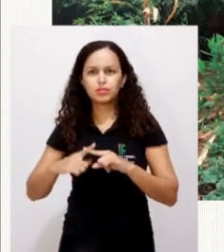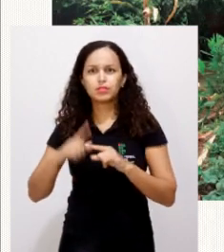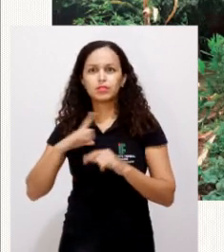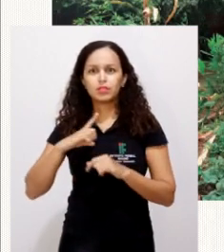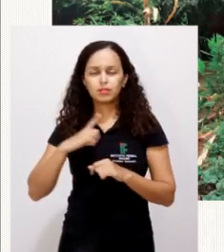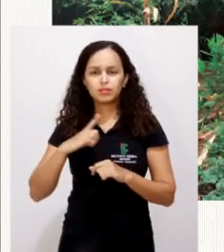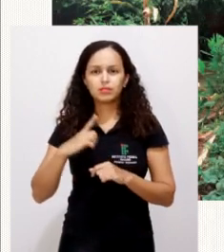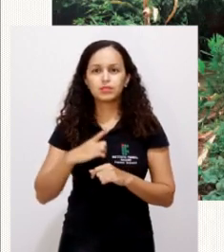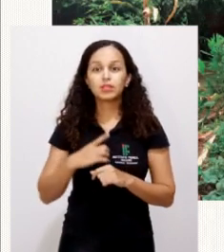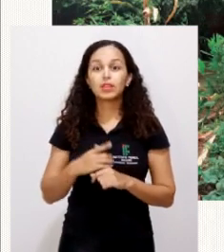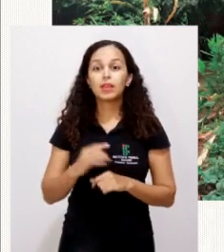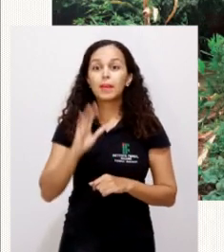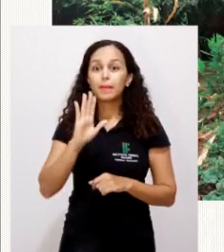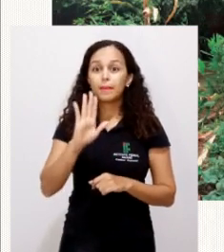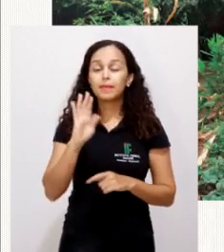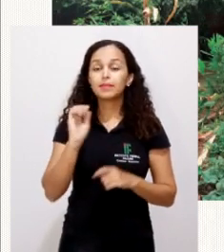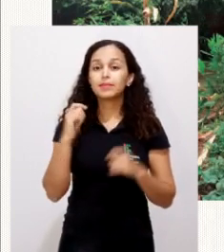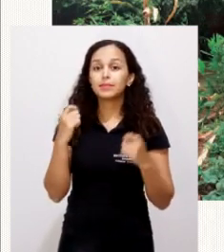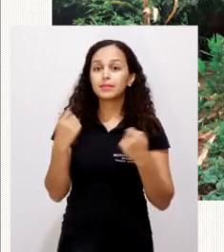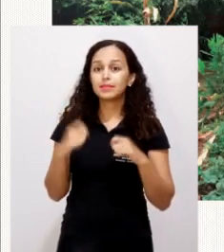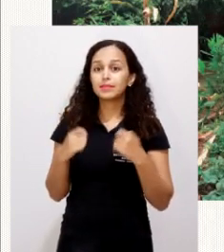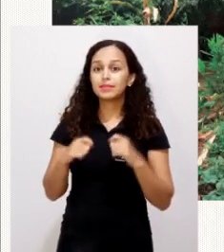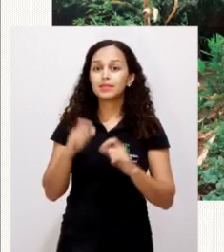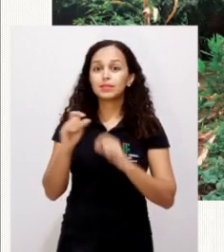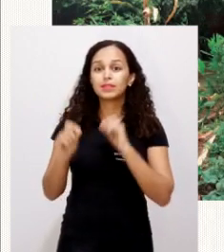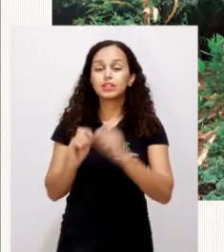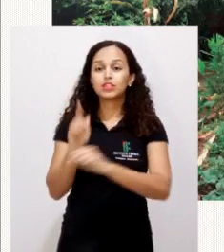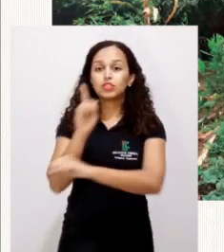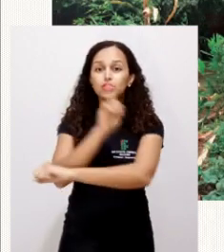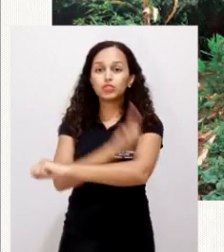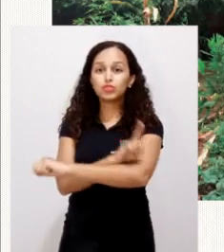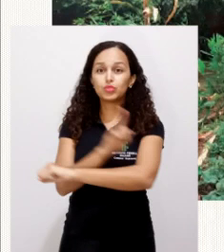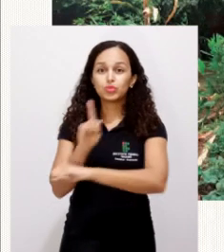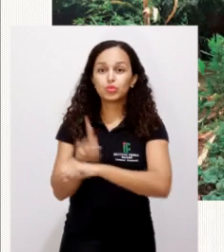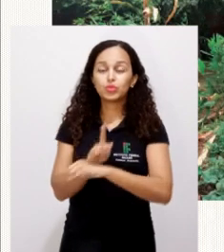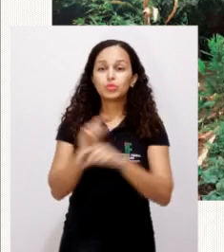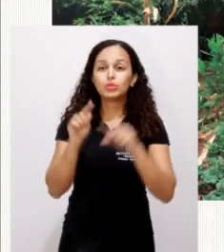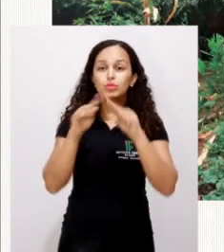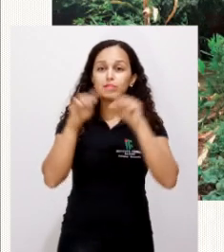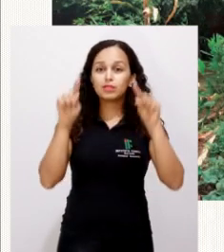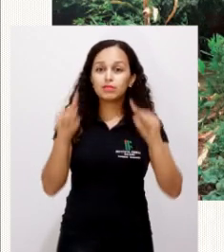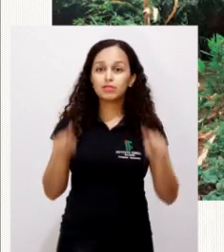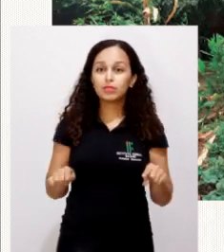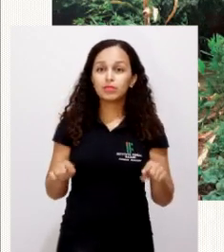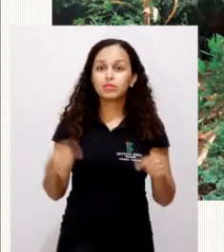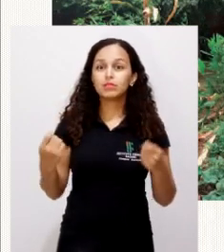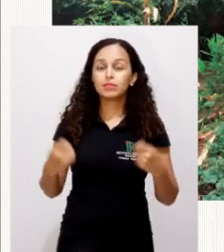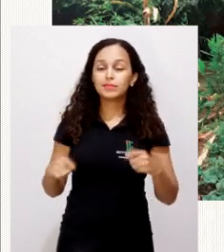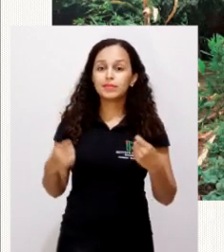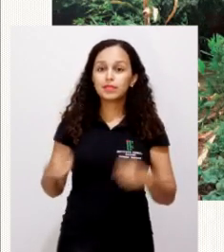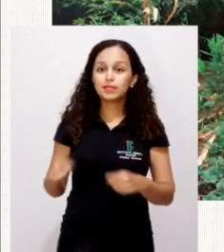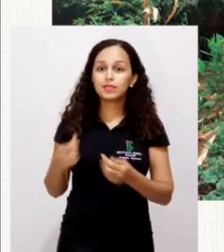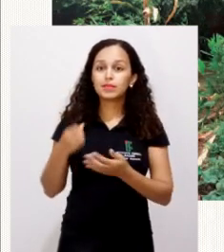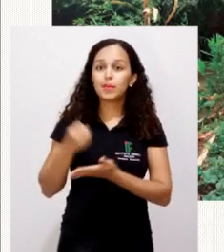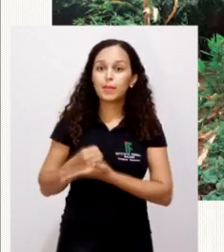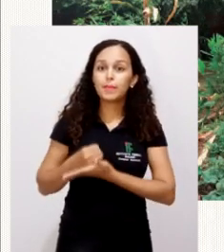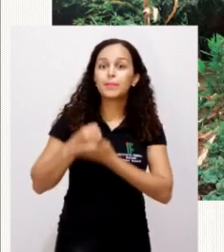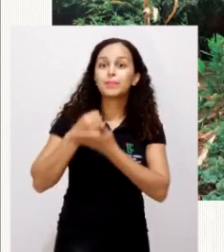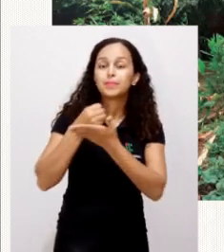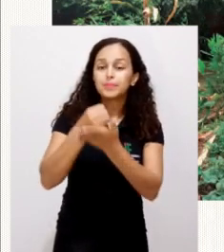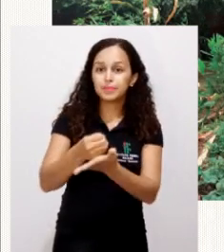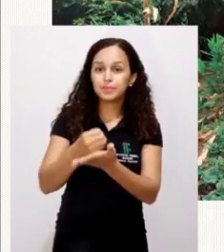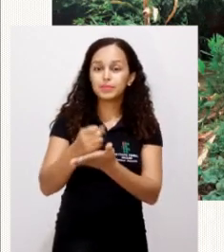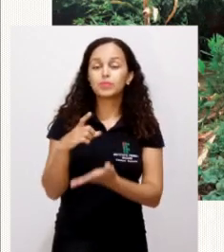efetiva. Precisa ter um apoio dos gestores e servidores que estão envolvidos diretamente com a alimentação, com a merenda